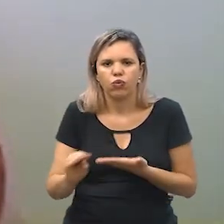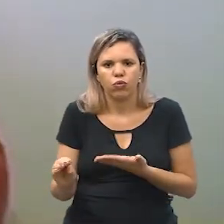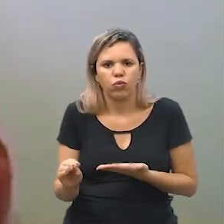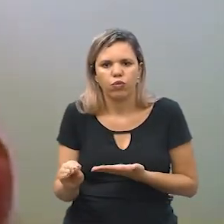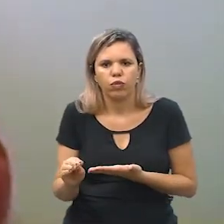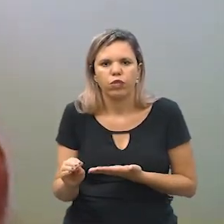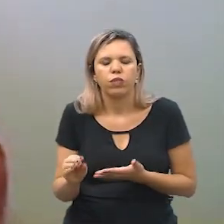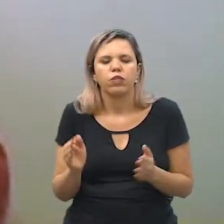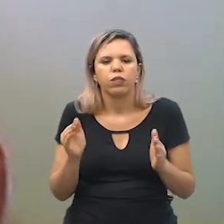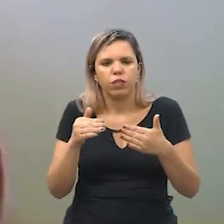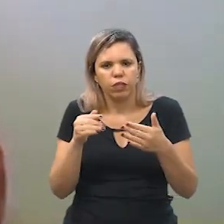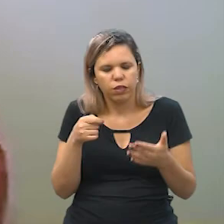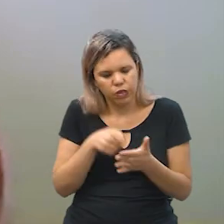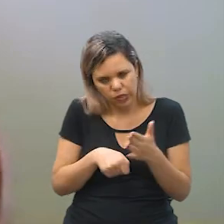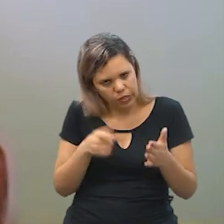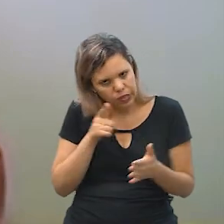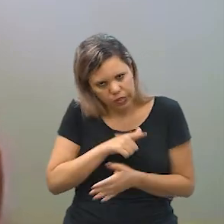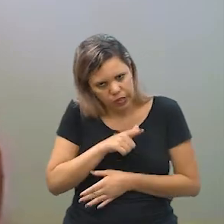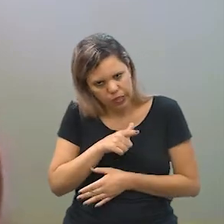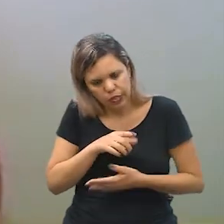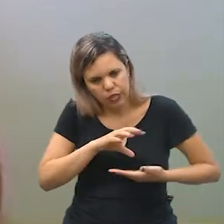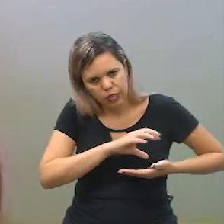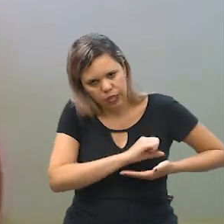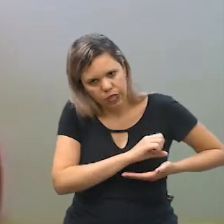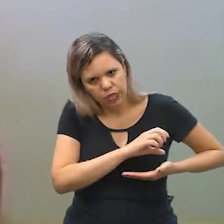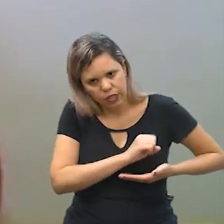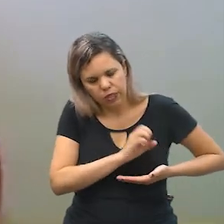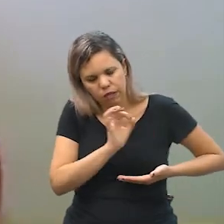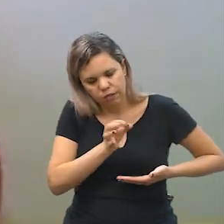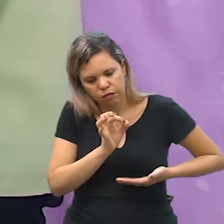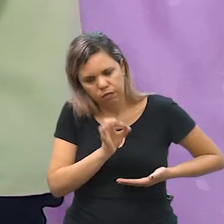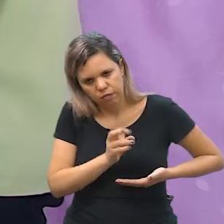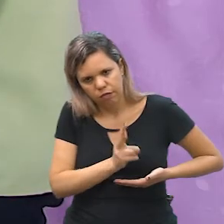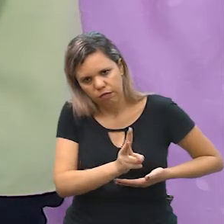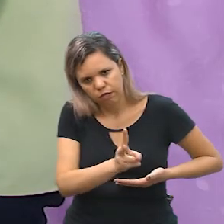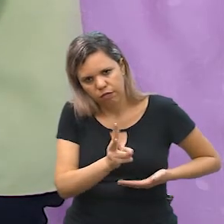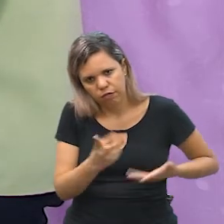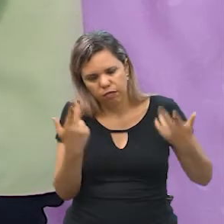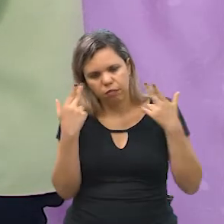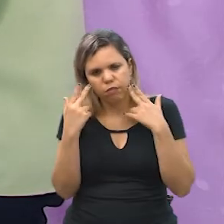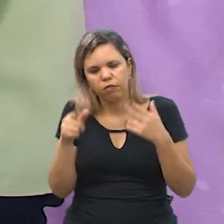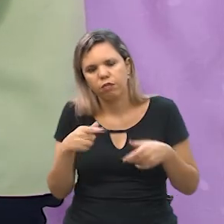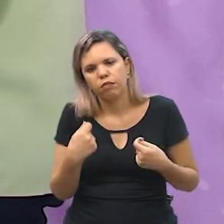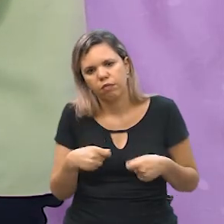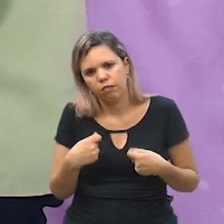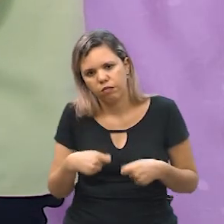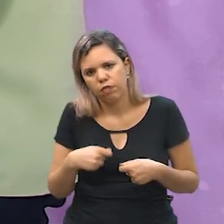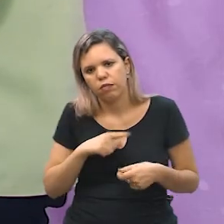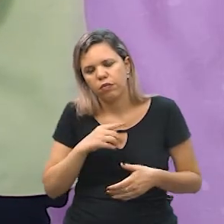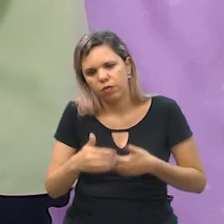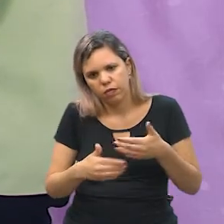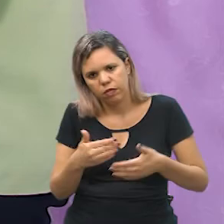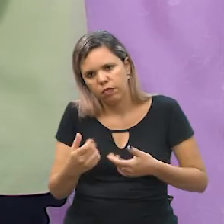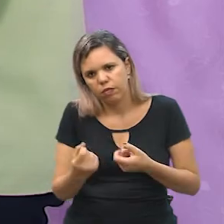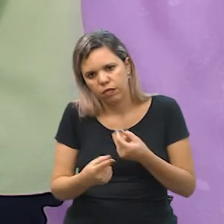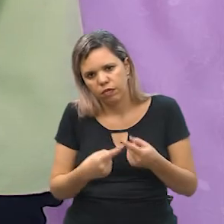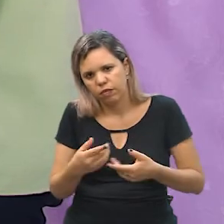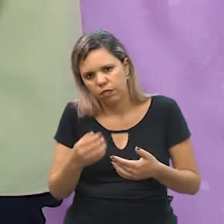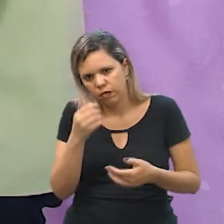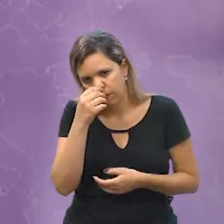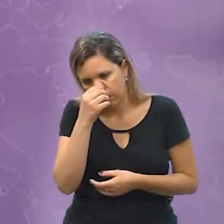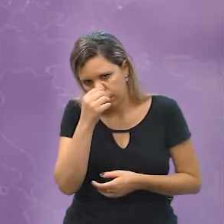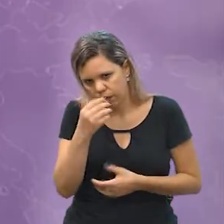se dedicar a isso e conseguir uma amamentação de uma forma plena aí, mesmo que para isso precise de um processo aí com algumas